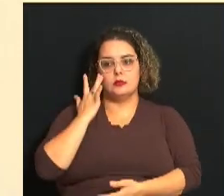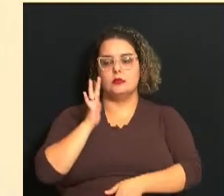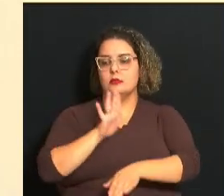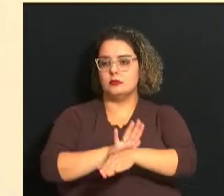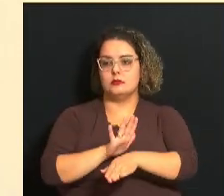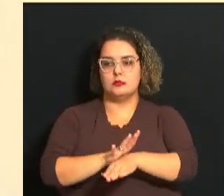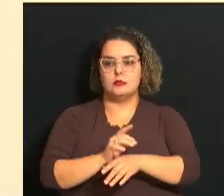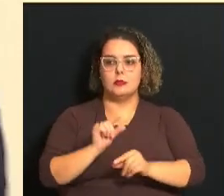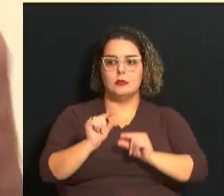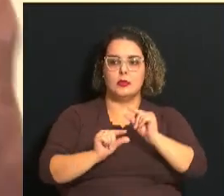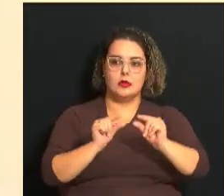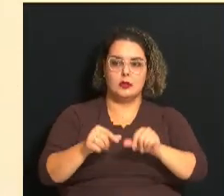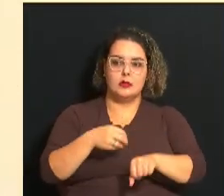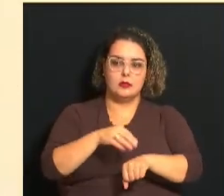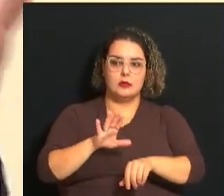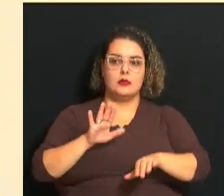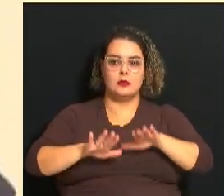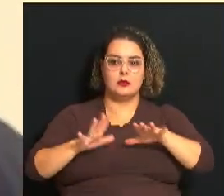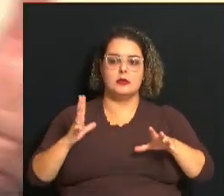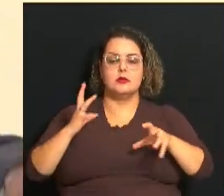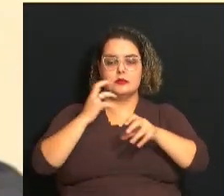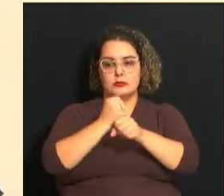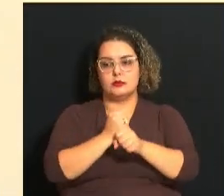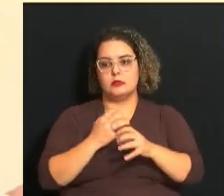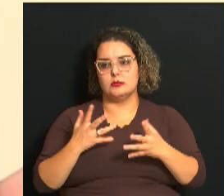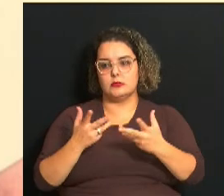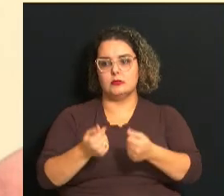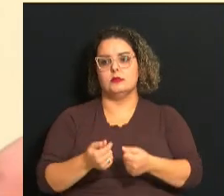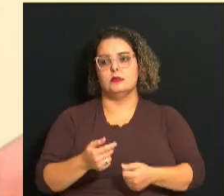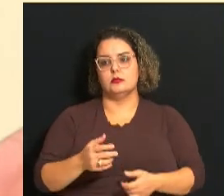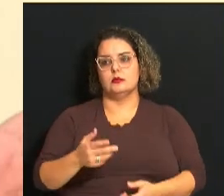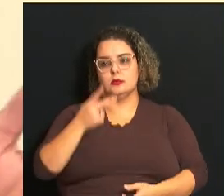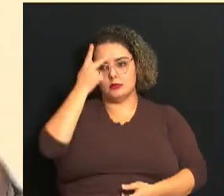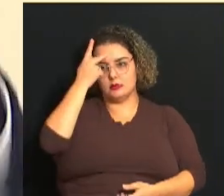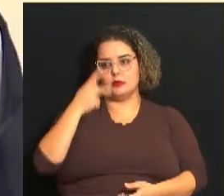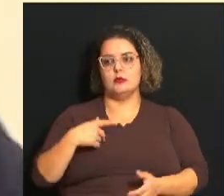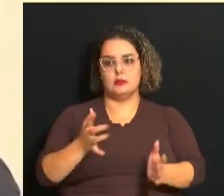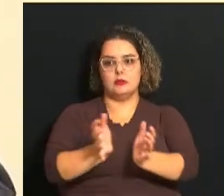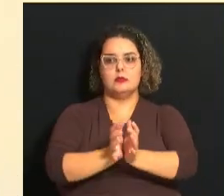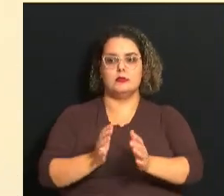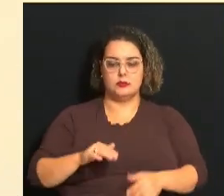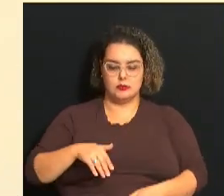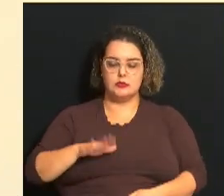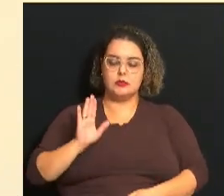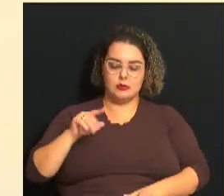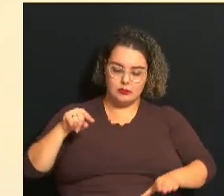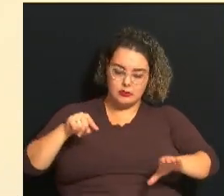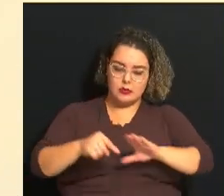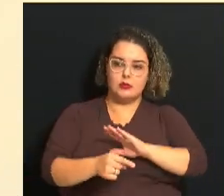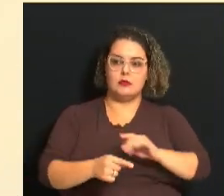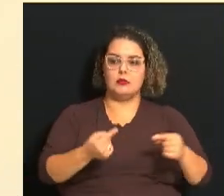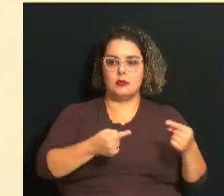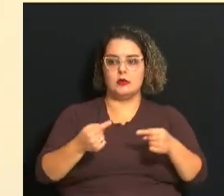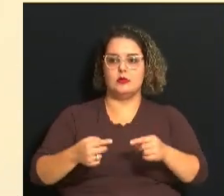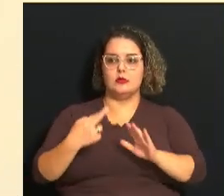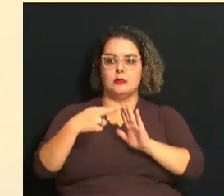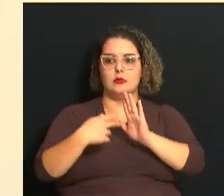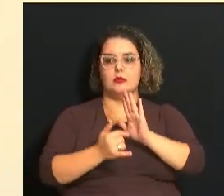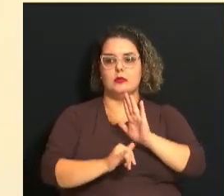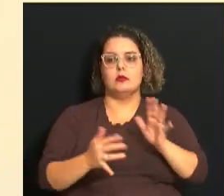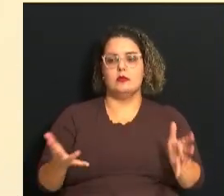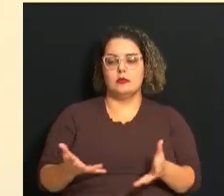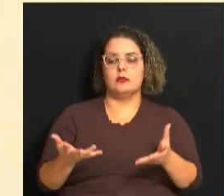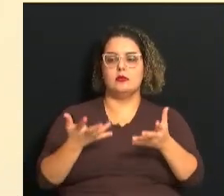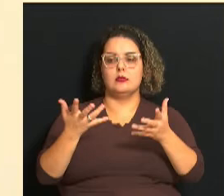pequenas contribuições que quem sabe somando tudo isso a própria comissão já é um avanço debater esse assunto gerar um relatório vai ser uma contribuição